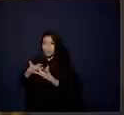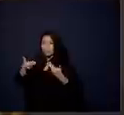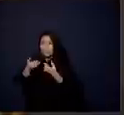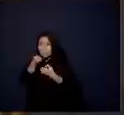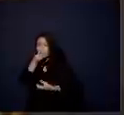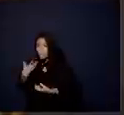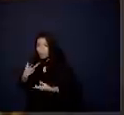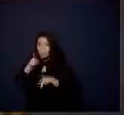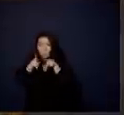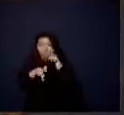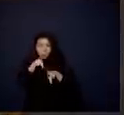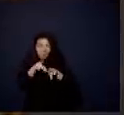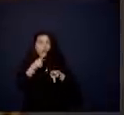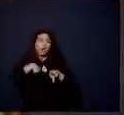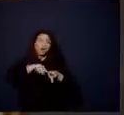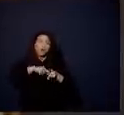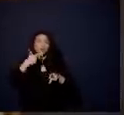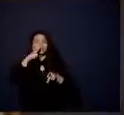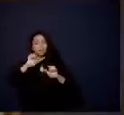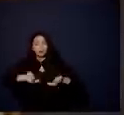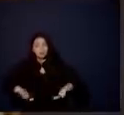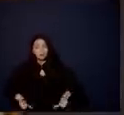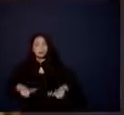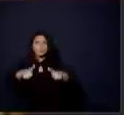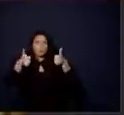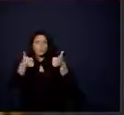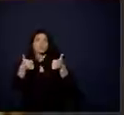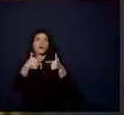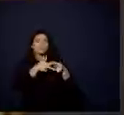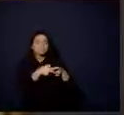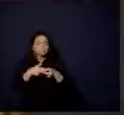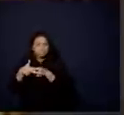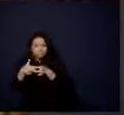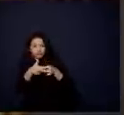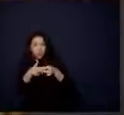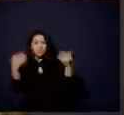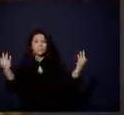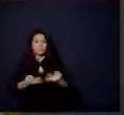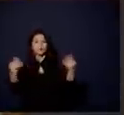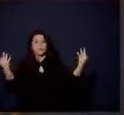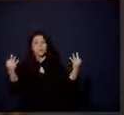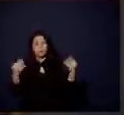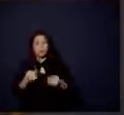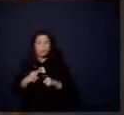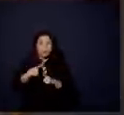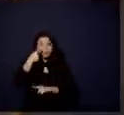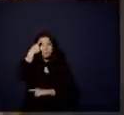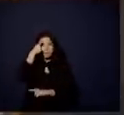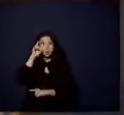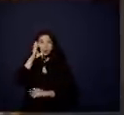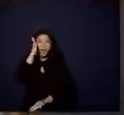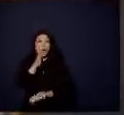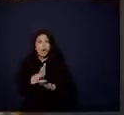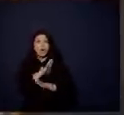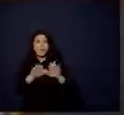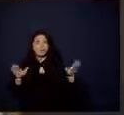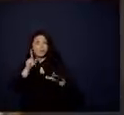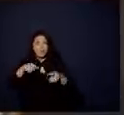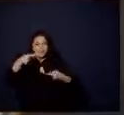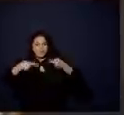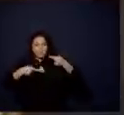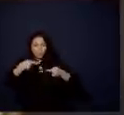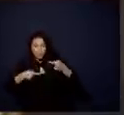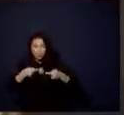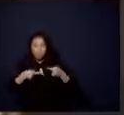para poder aperfeiçoar a política e se for o caso né a gente sempre pensa Ah vai acabar com uma política como